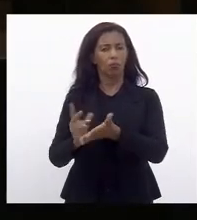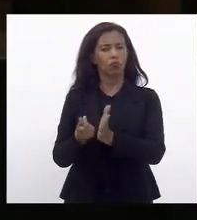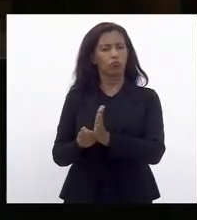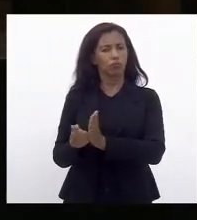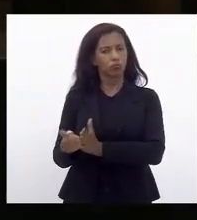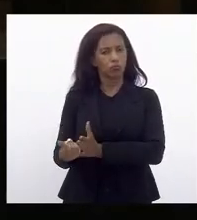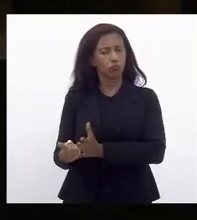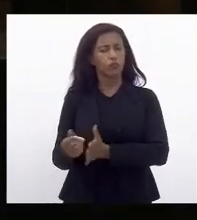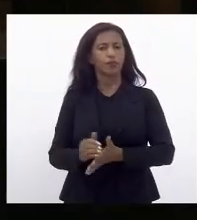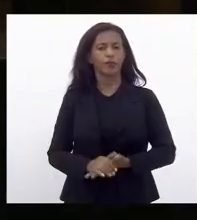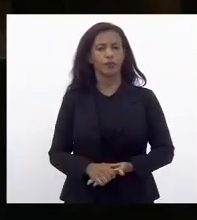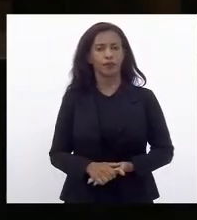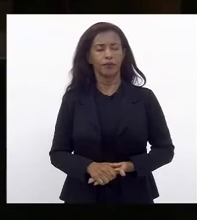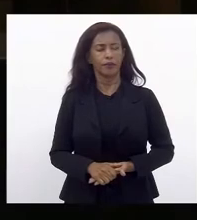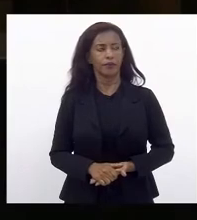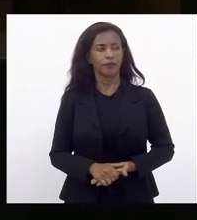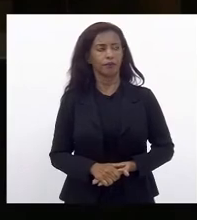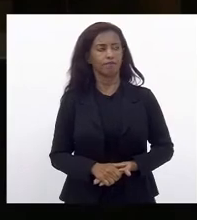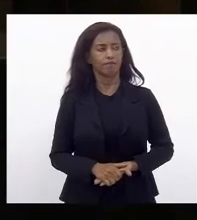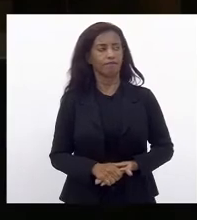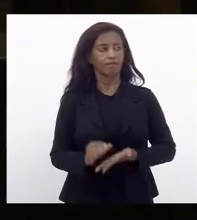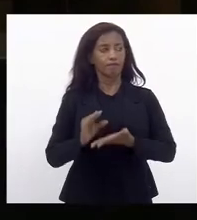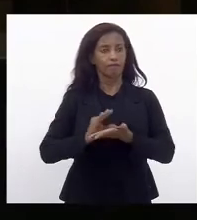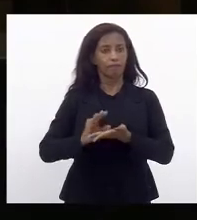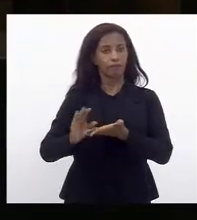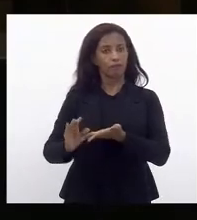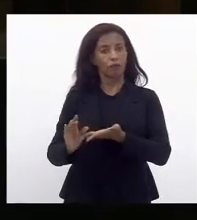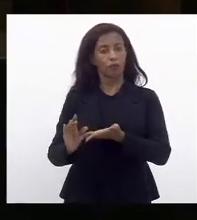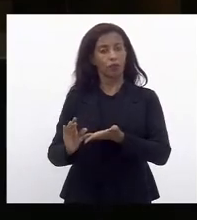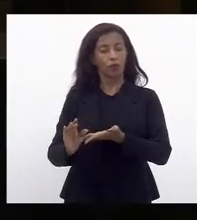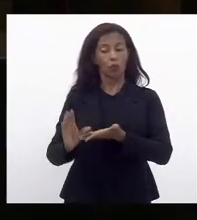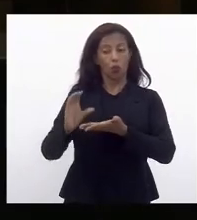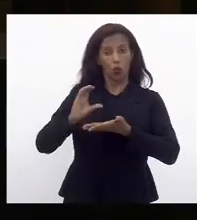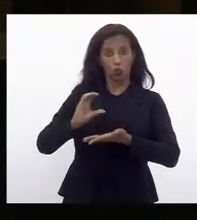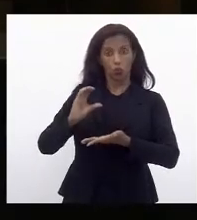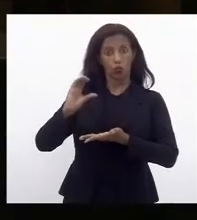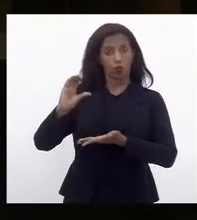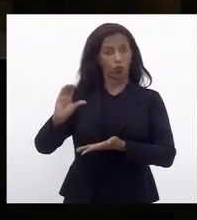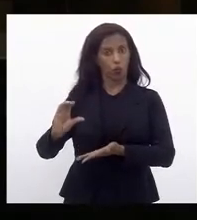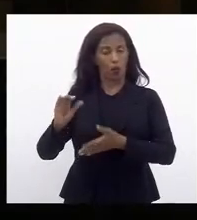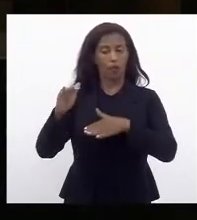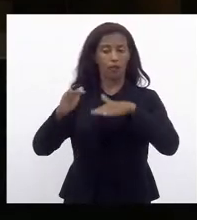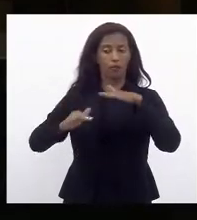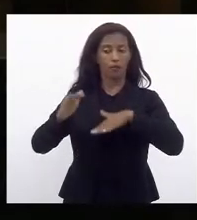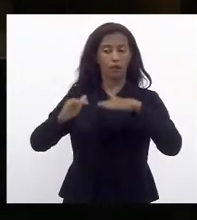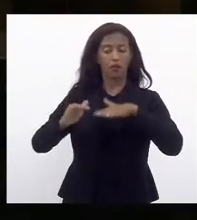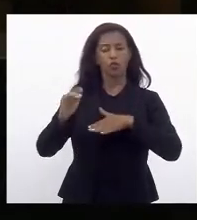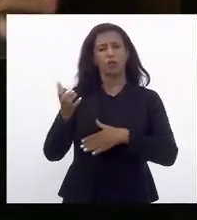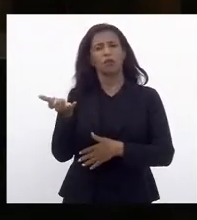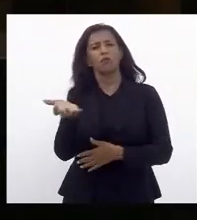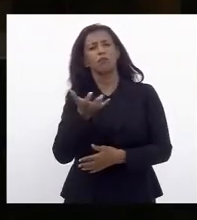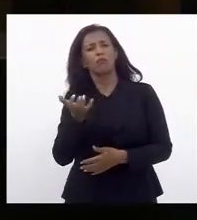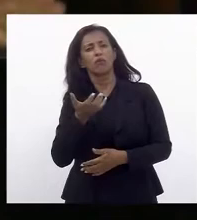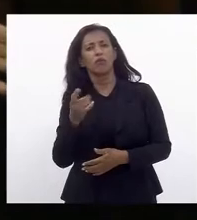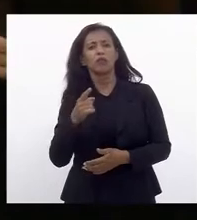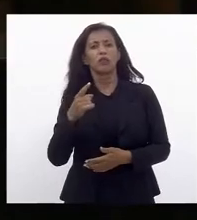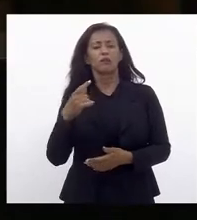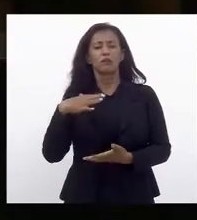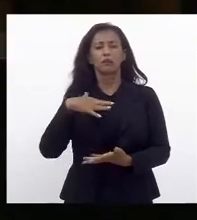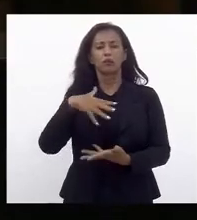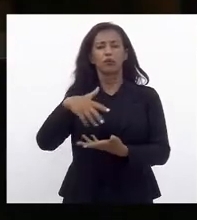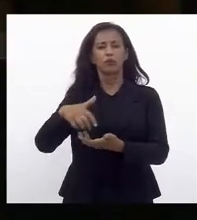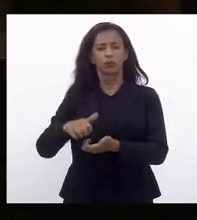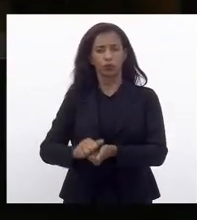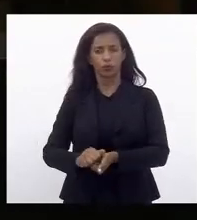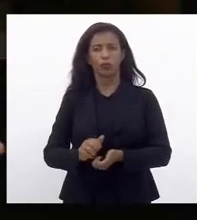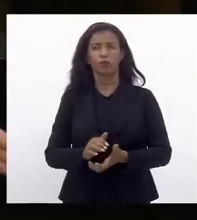financeiros. E recursos financeiros num volume, na medida que você queira que seja universal... Para